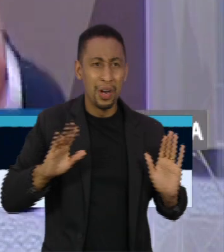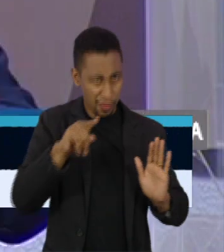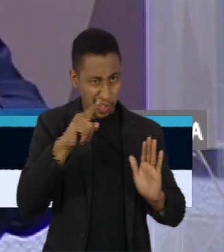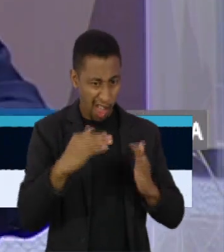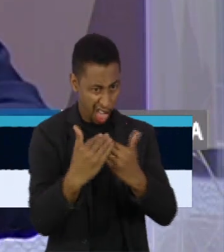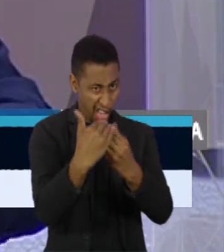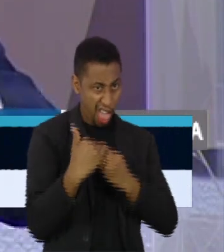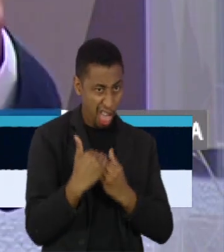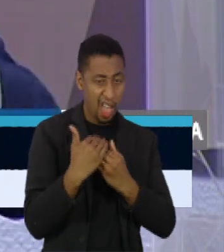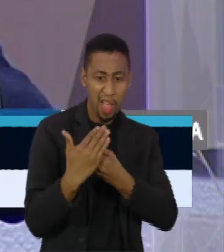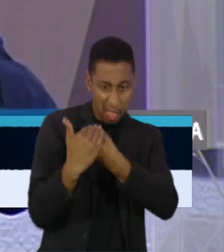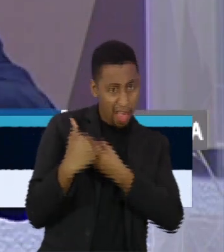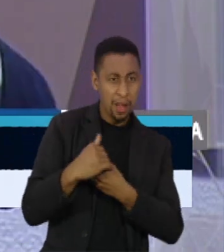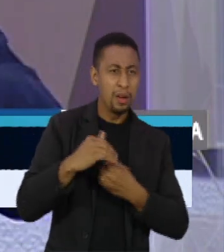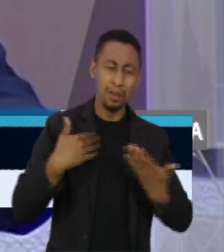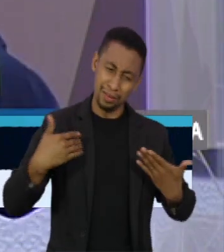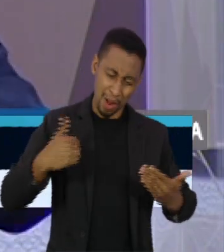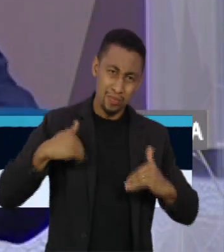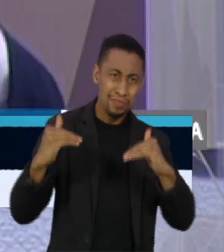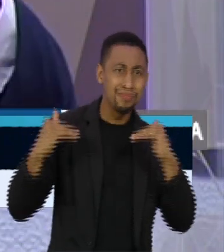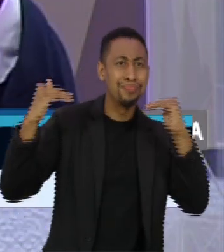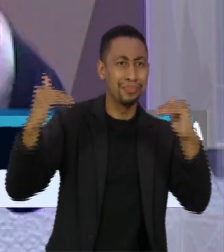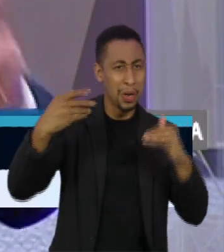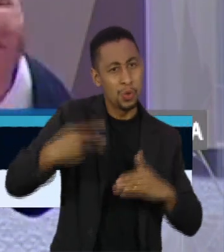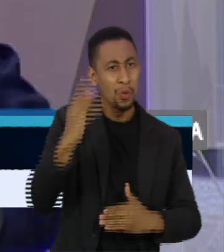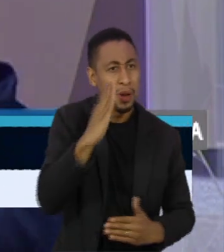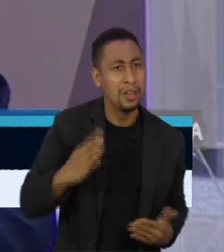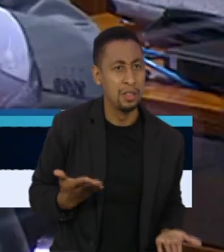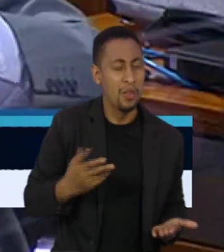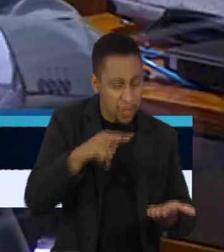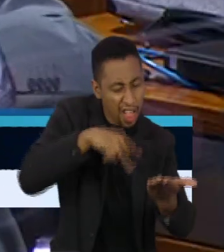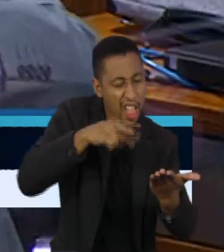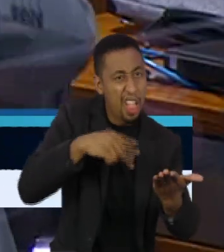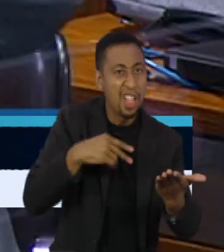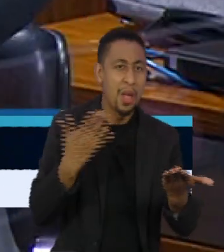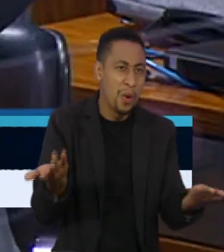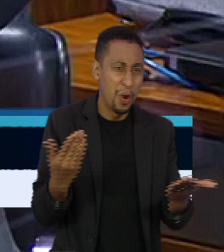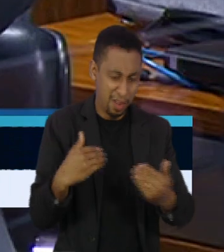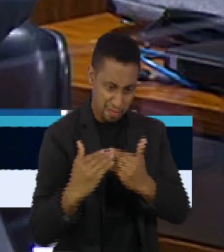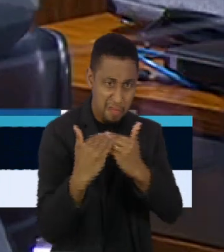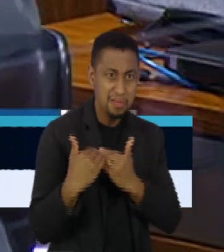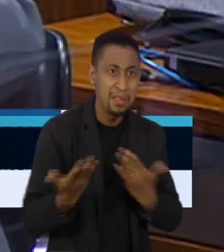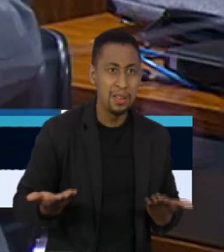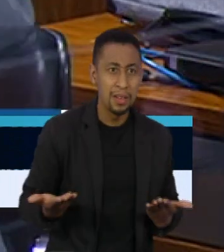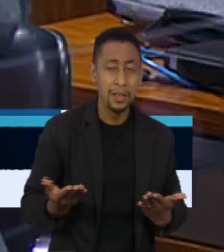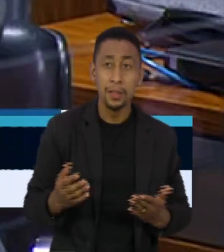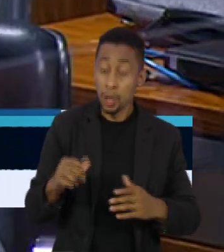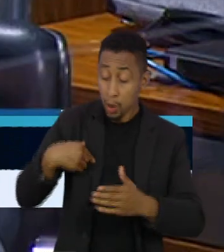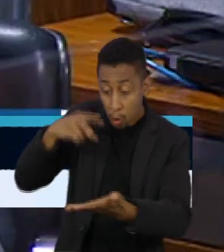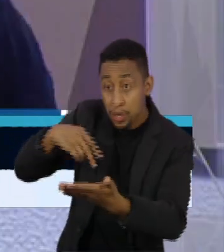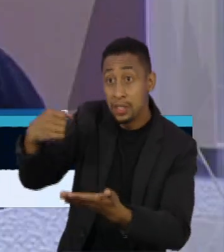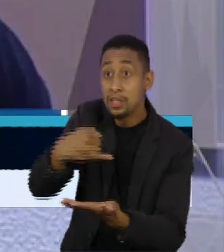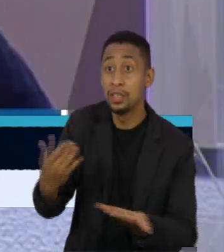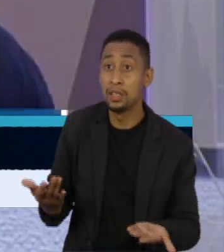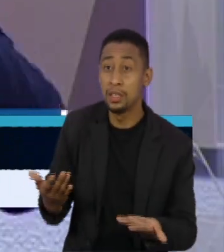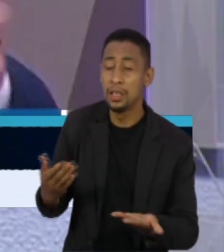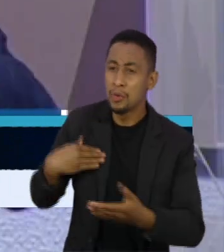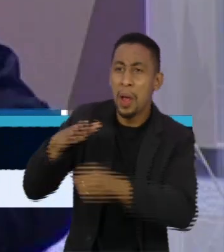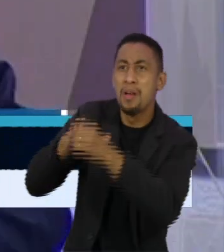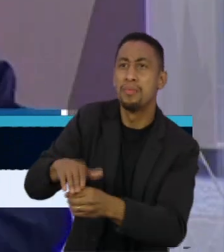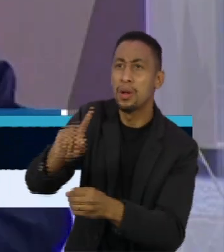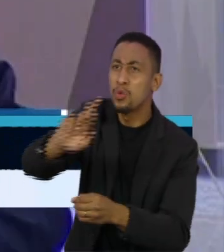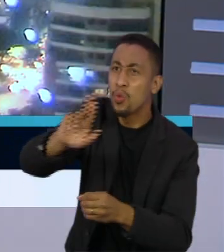a autoridade sanitária do Brasil por ter lido ou não uma bula de uma vacina. Se o senhor leu, nós vacinamos 70 milhões